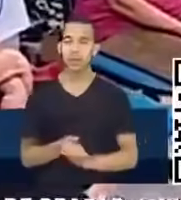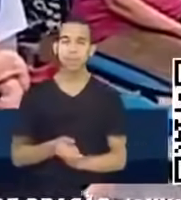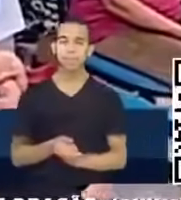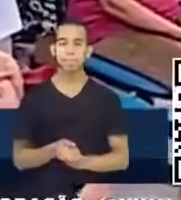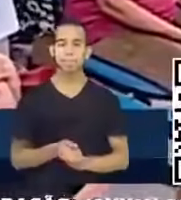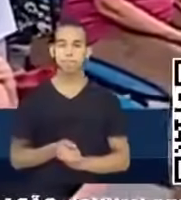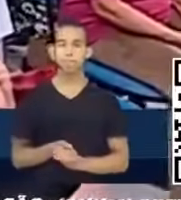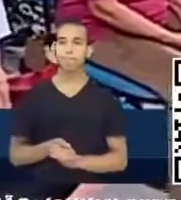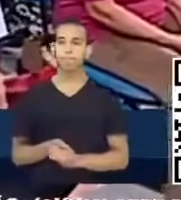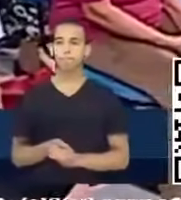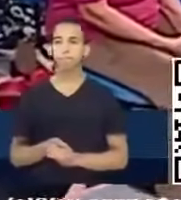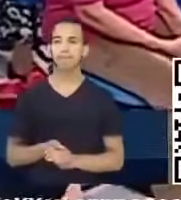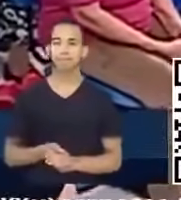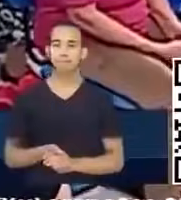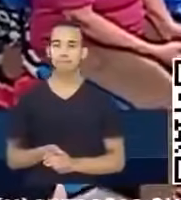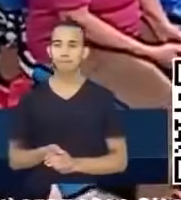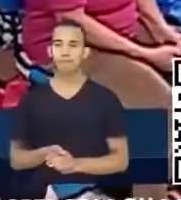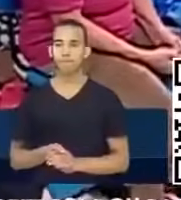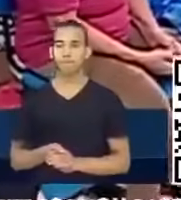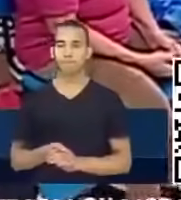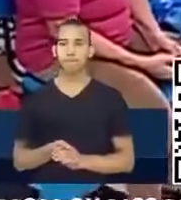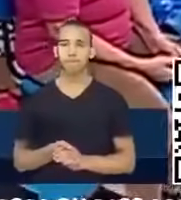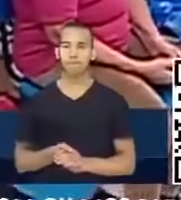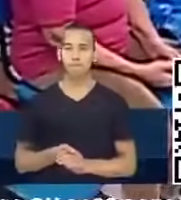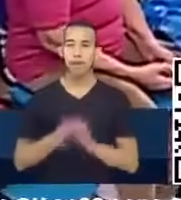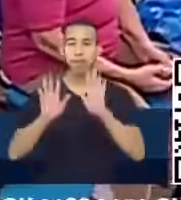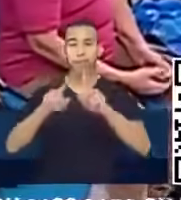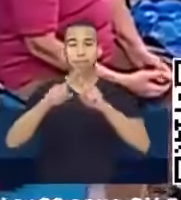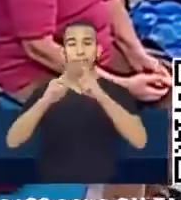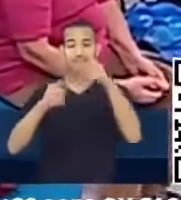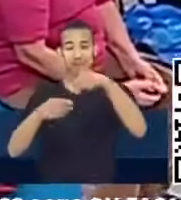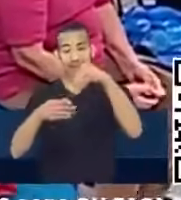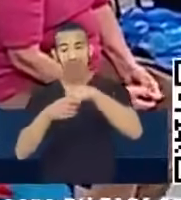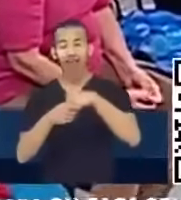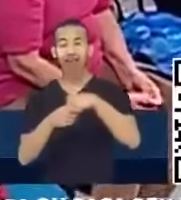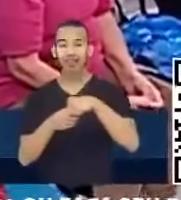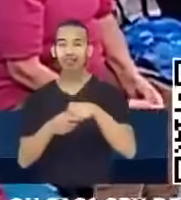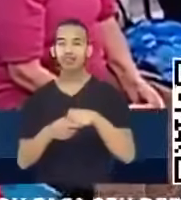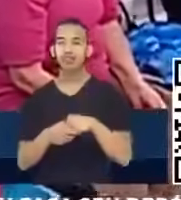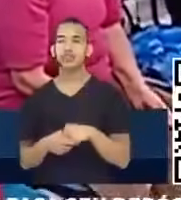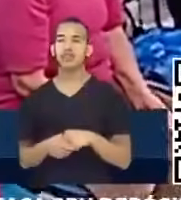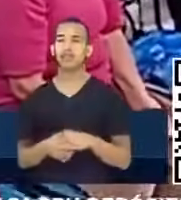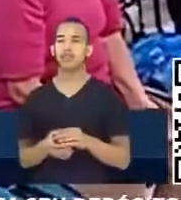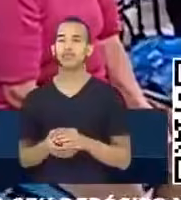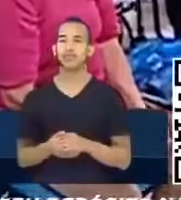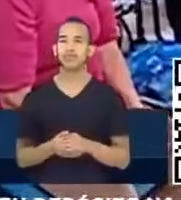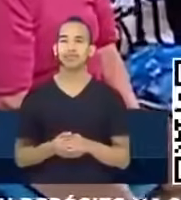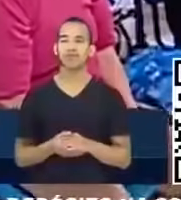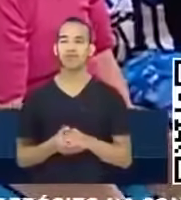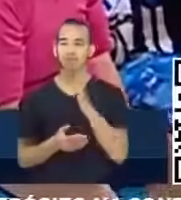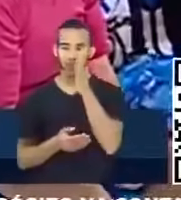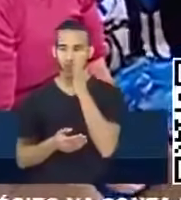E aí É mas aqui dentro e